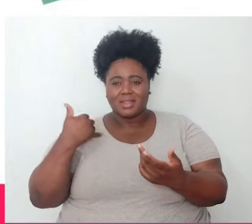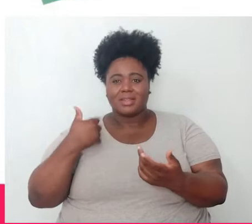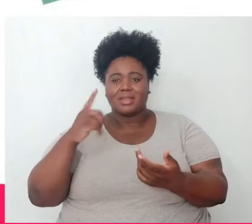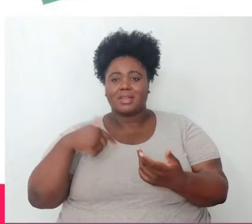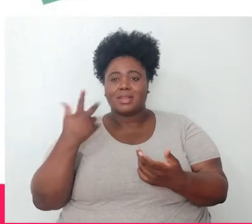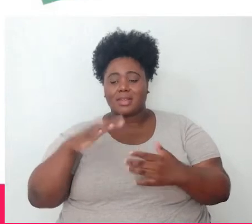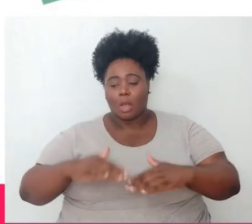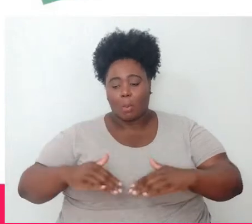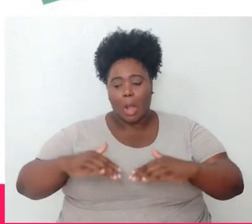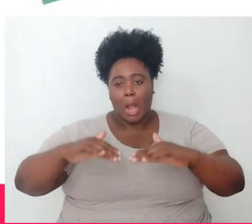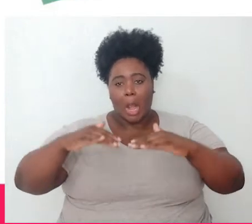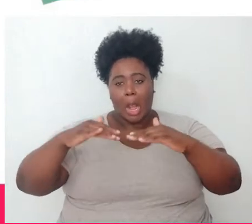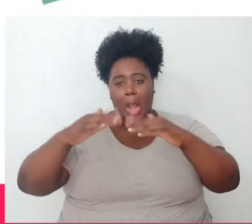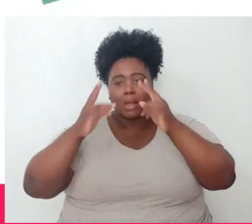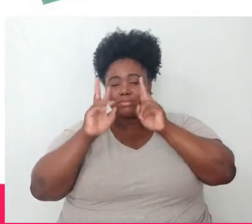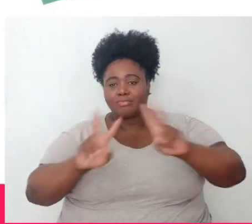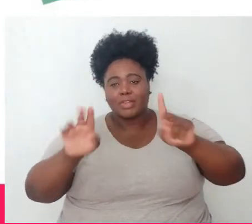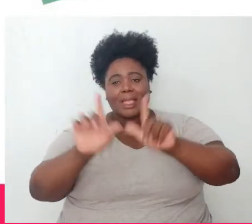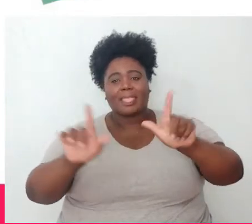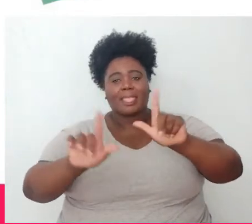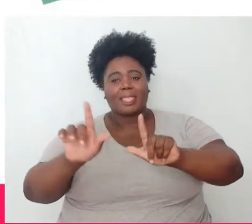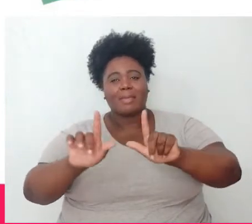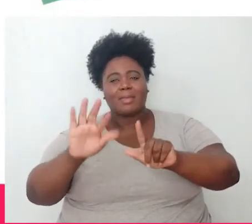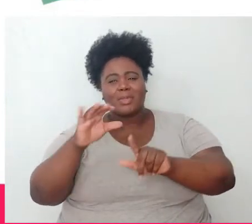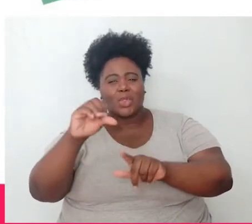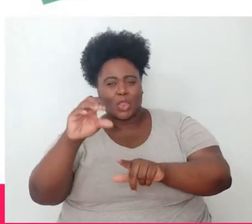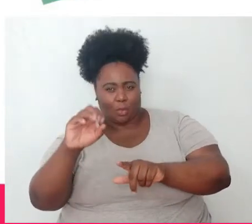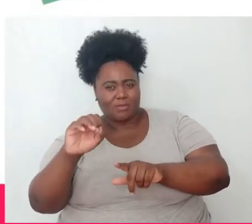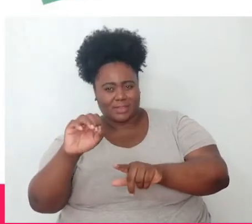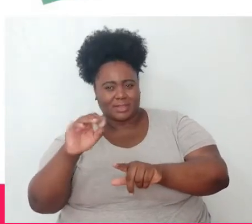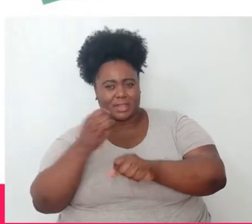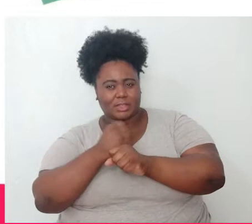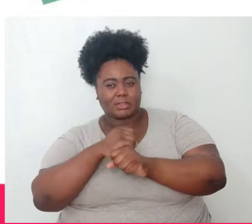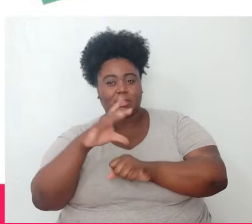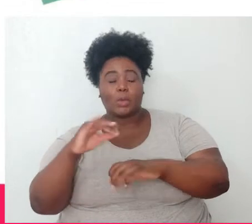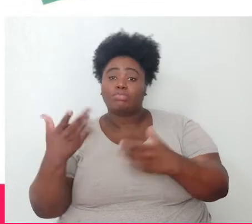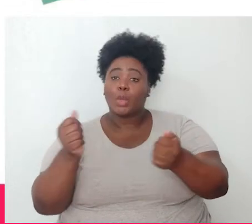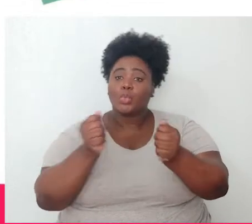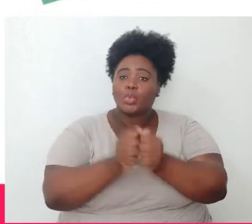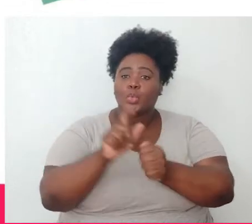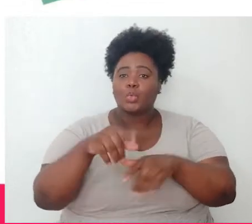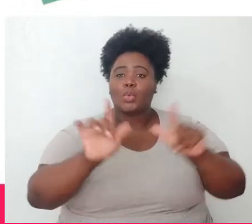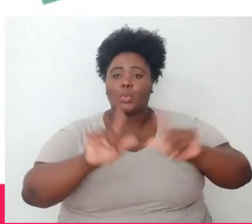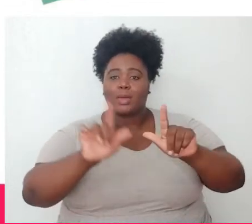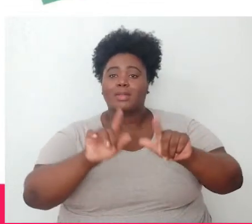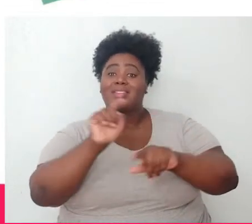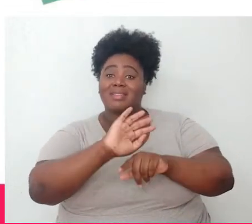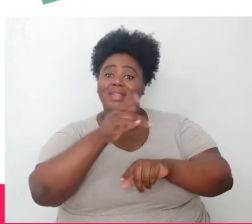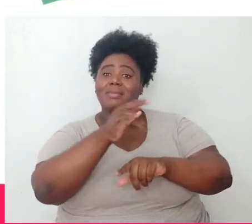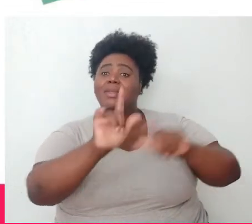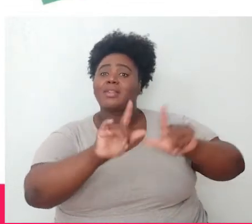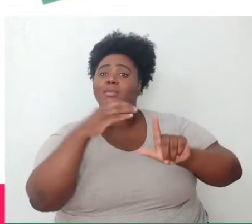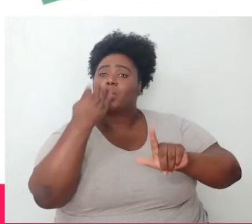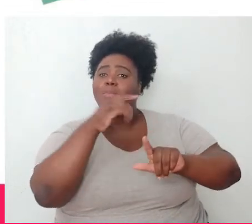assistindo muita televisão, né? Geração dos anos 90. E junto com a televisão, videoclipes, né?